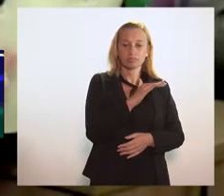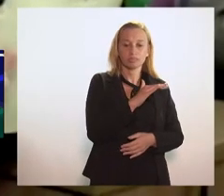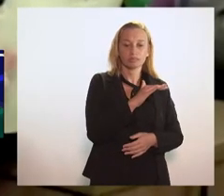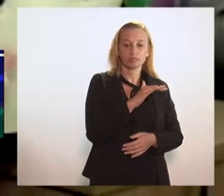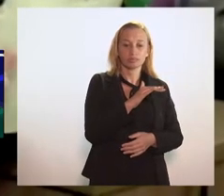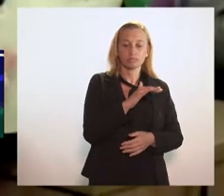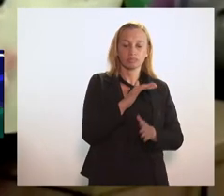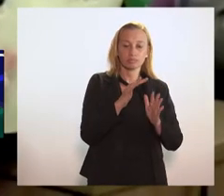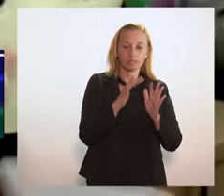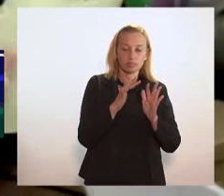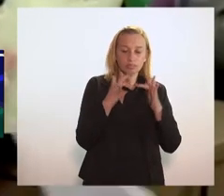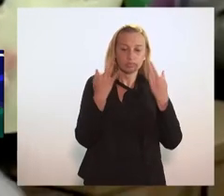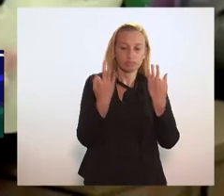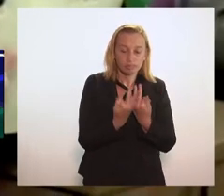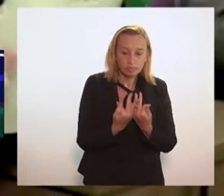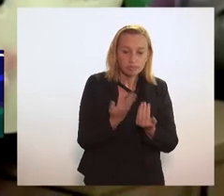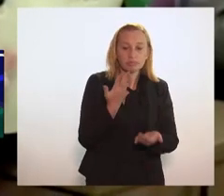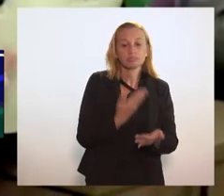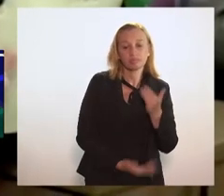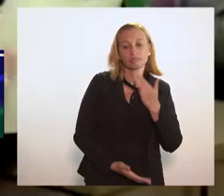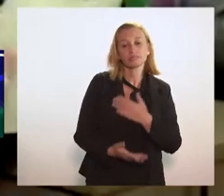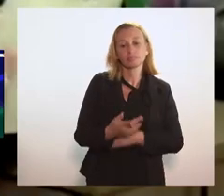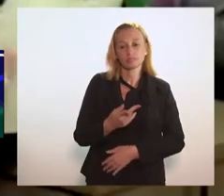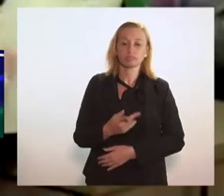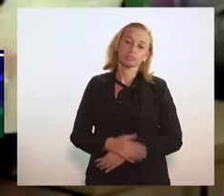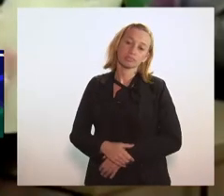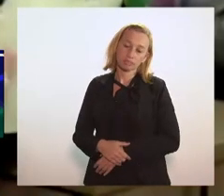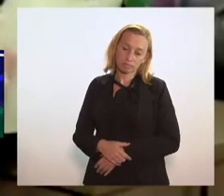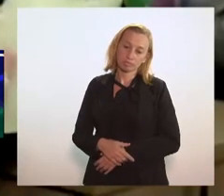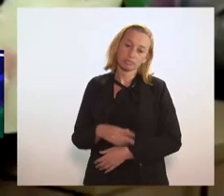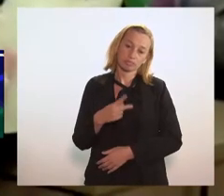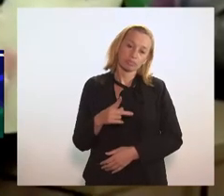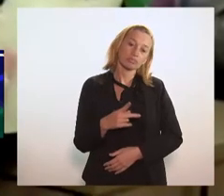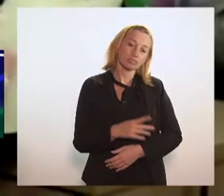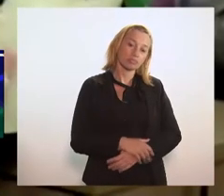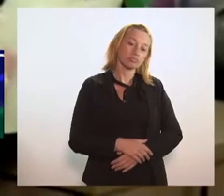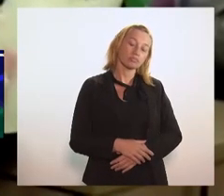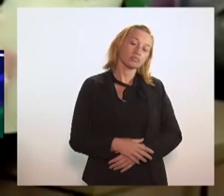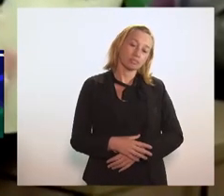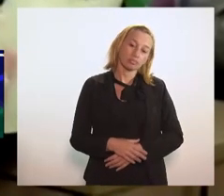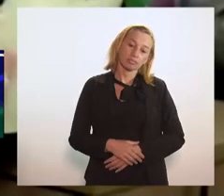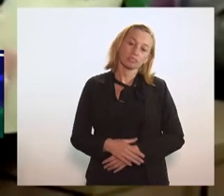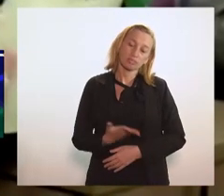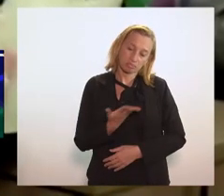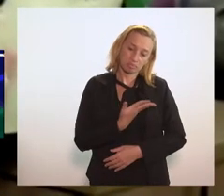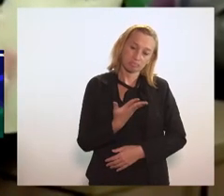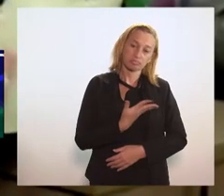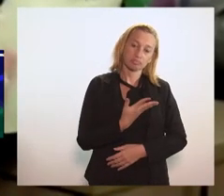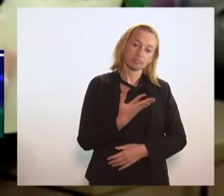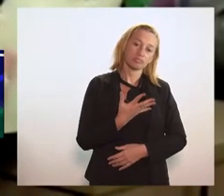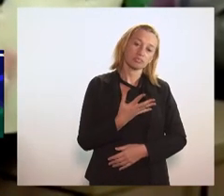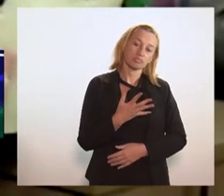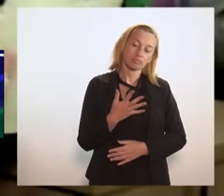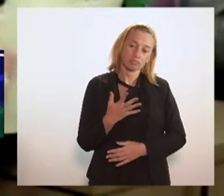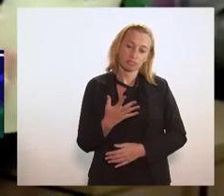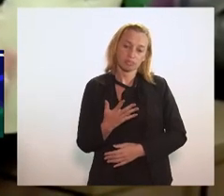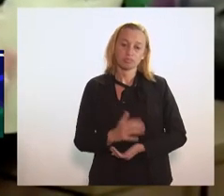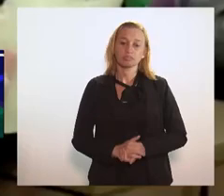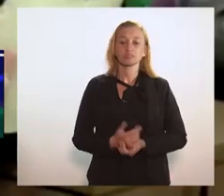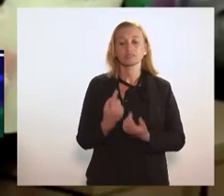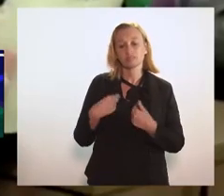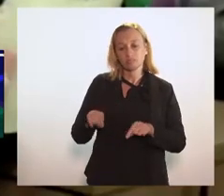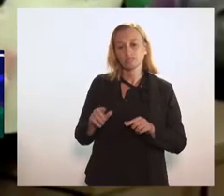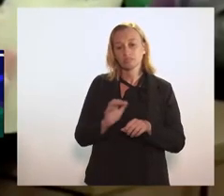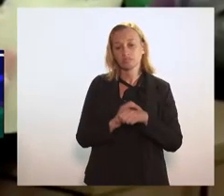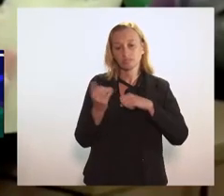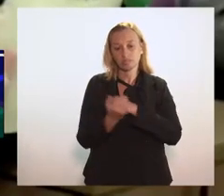as famílias que tiveram perdas aí dos seus familiares, parentes, amigos, contra o Covid.